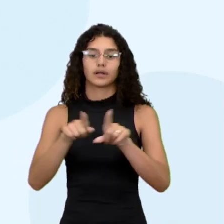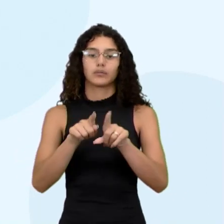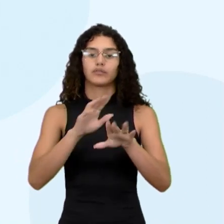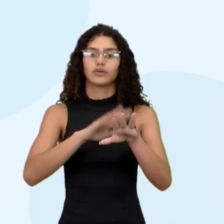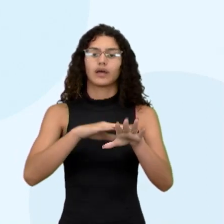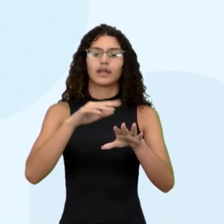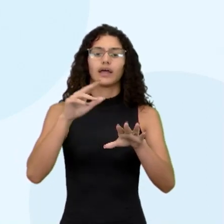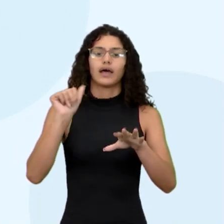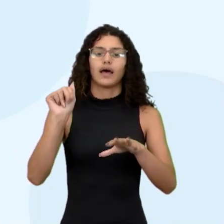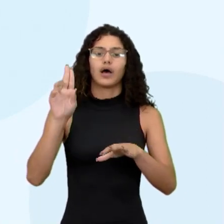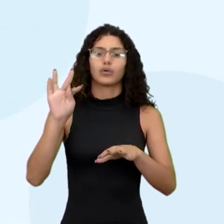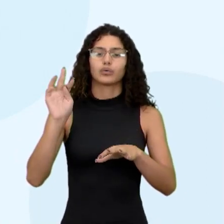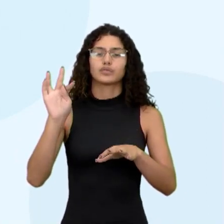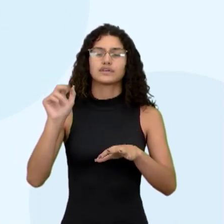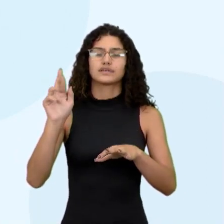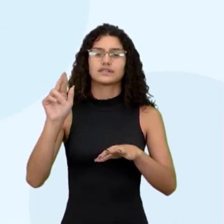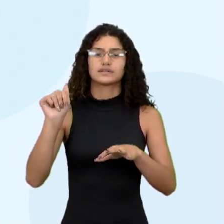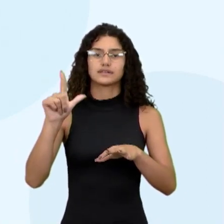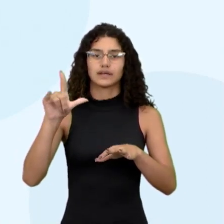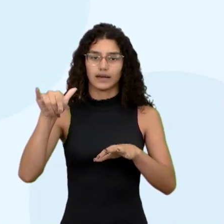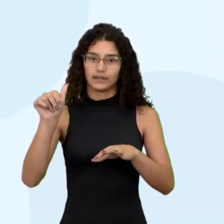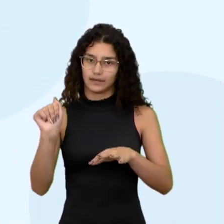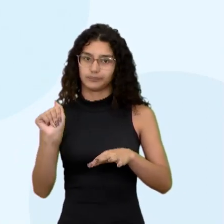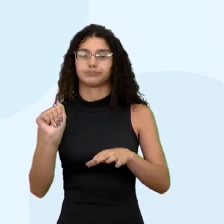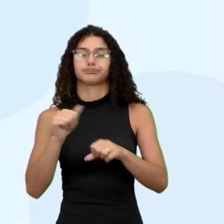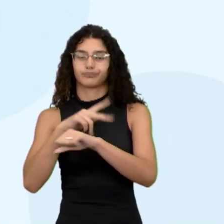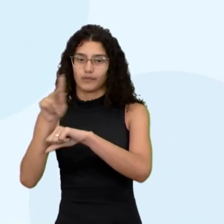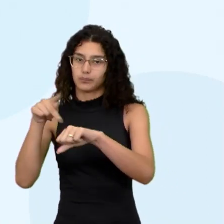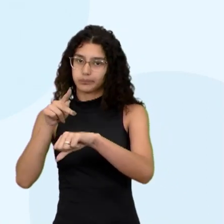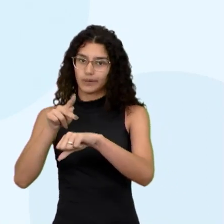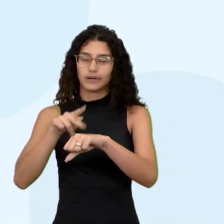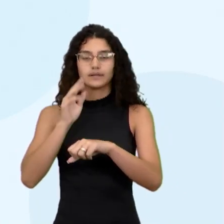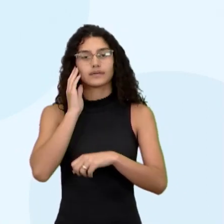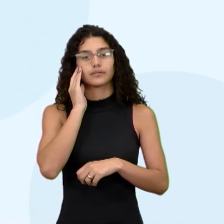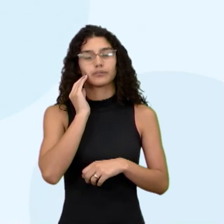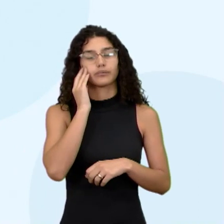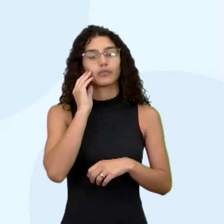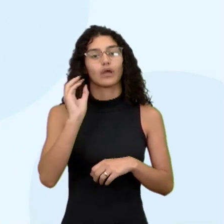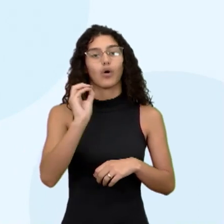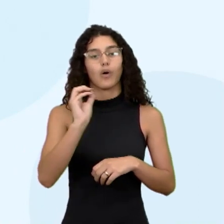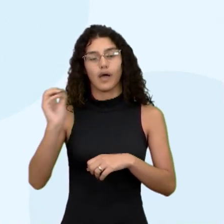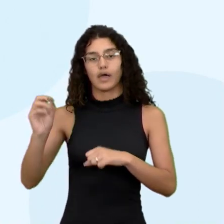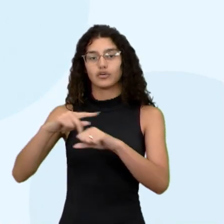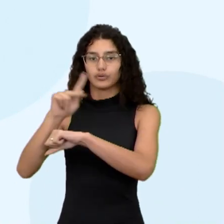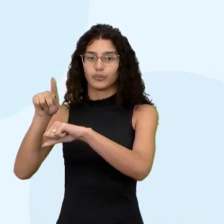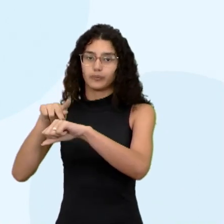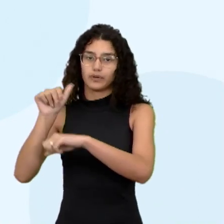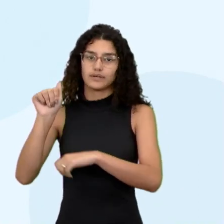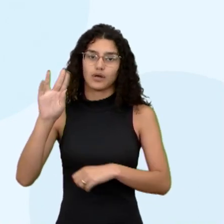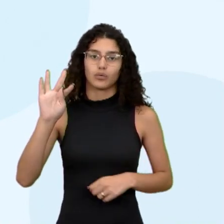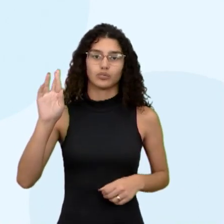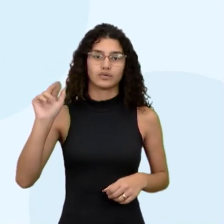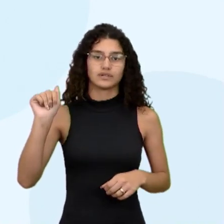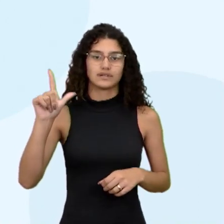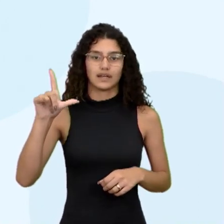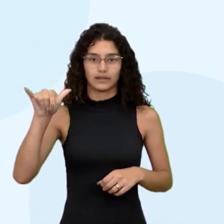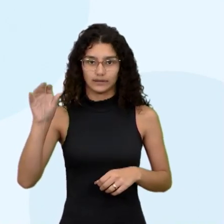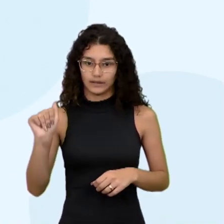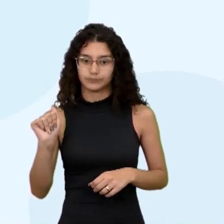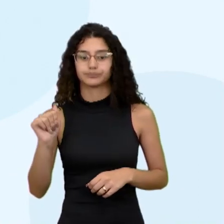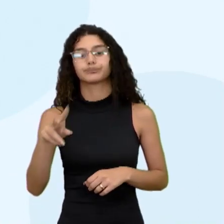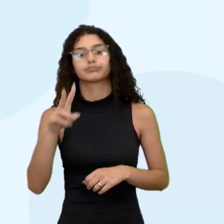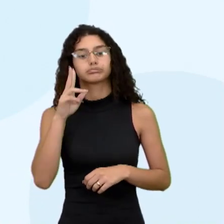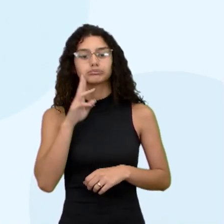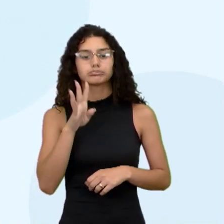Austrália Ocidental, ou seja, no ocidente lá, na parte oeste da Austrália. Olha que interessante, né, essas